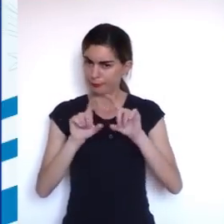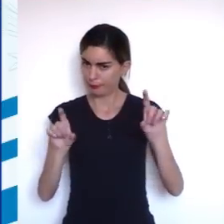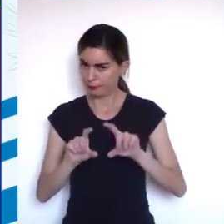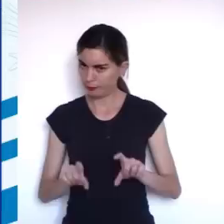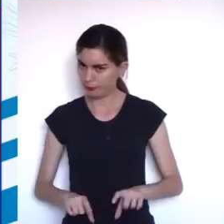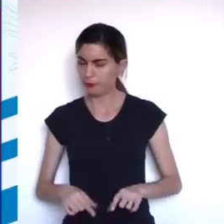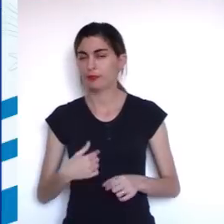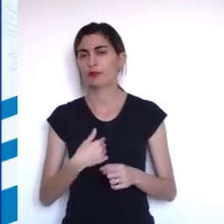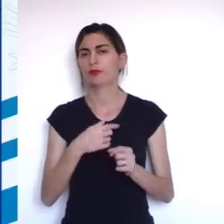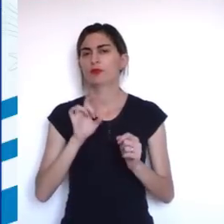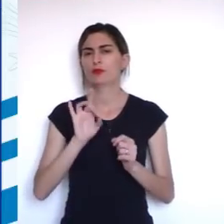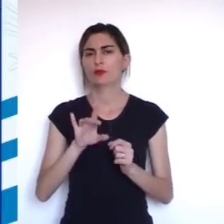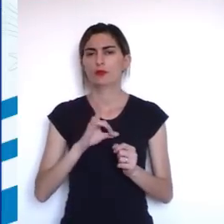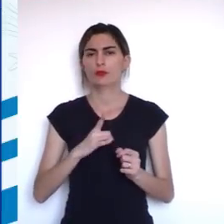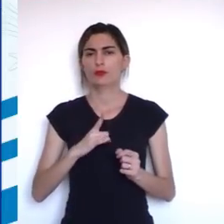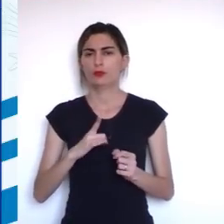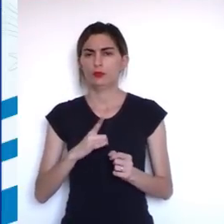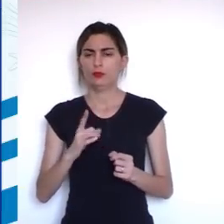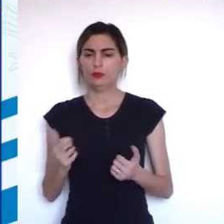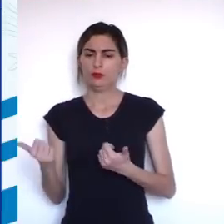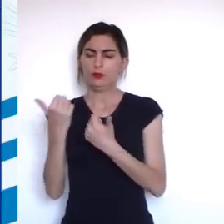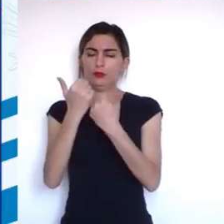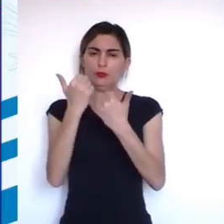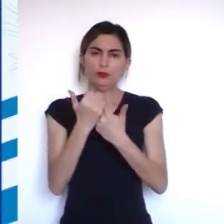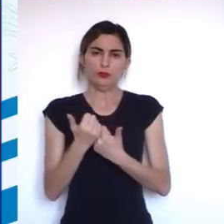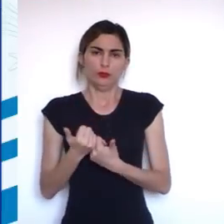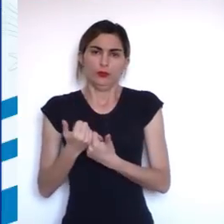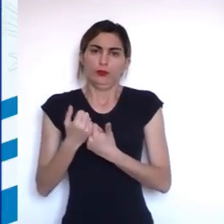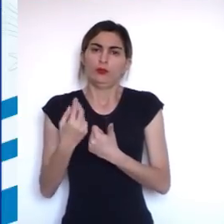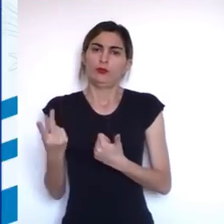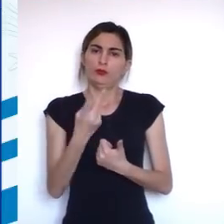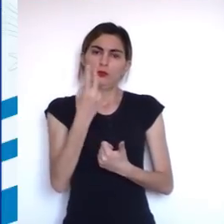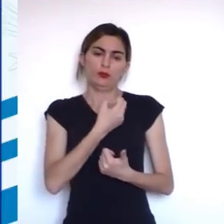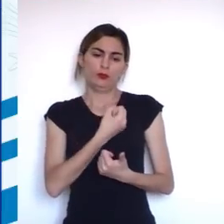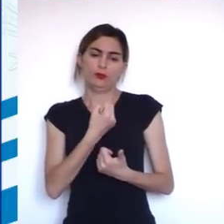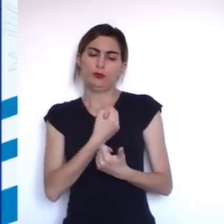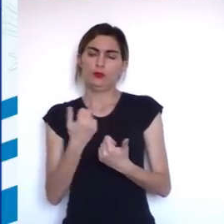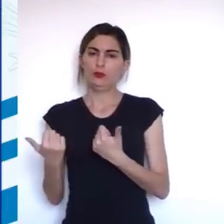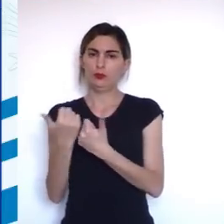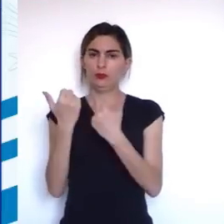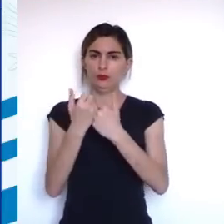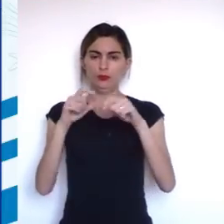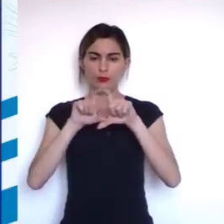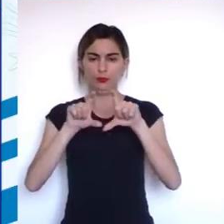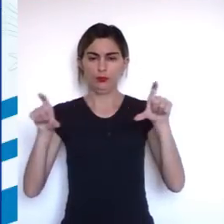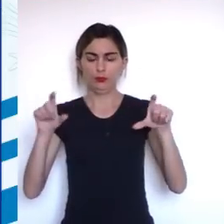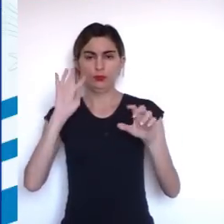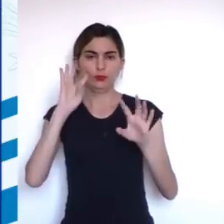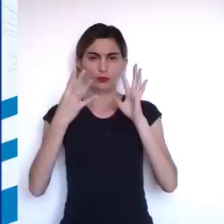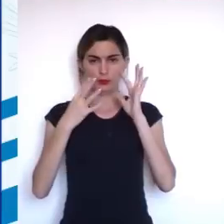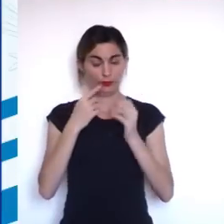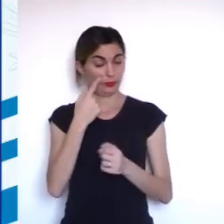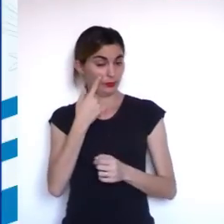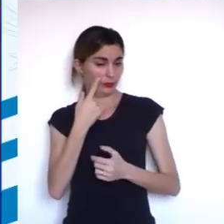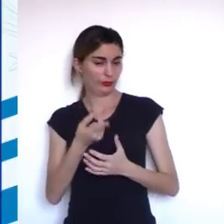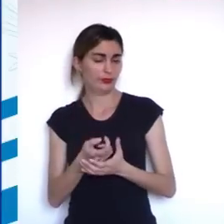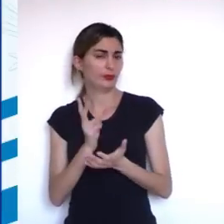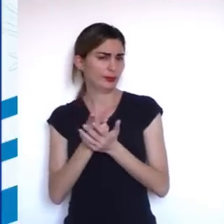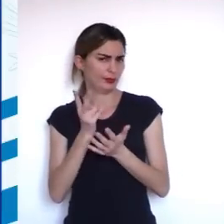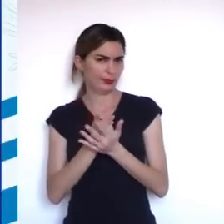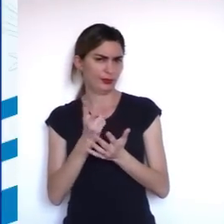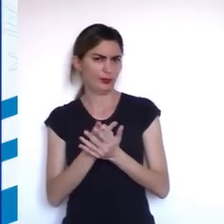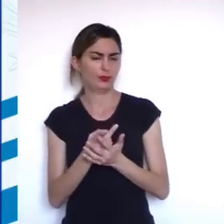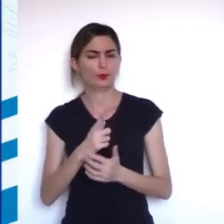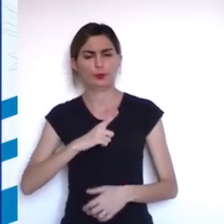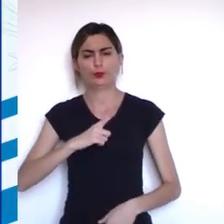Deste modo, basta que haja a substituição dos valores para que a equação ela seja resolvida.